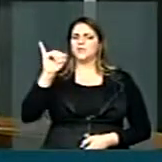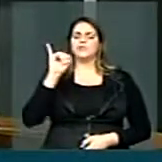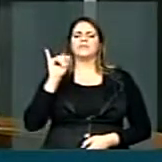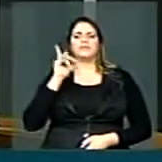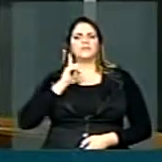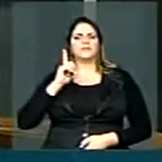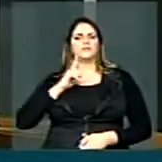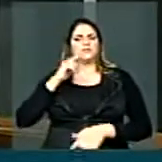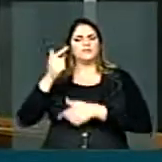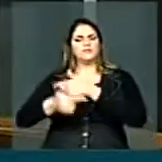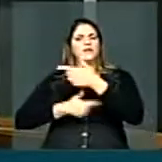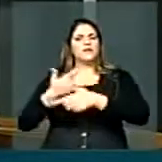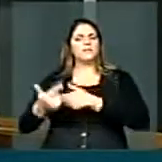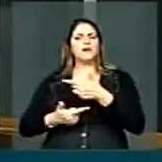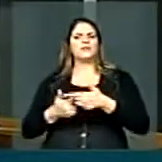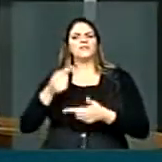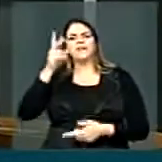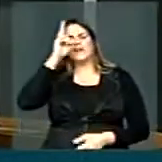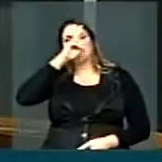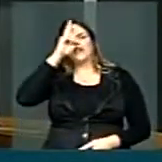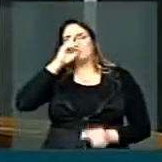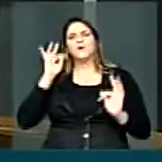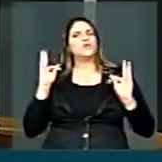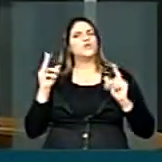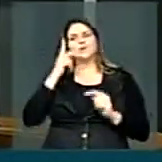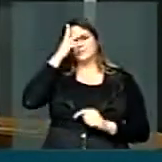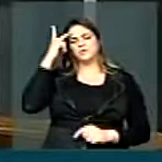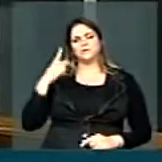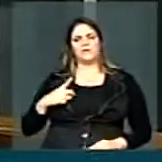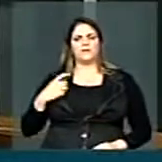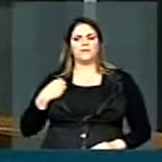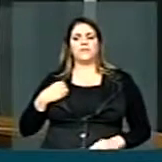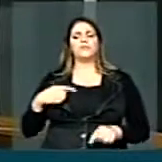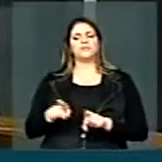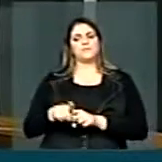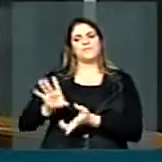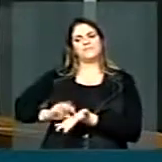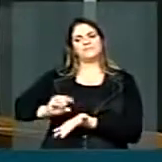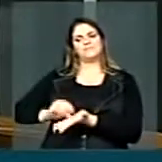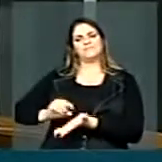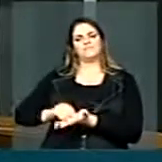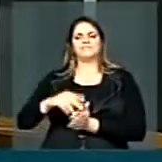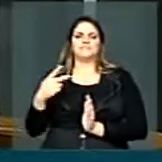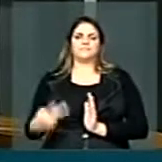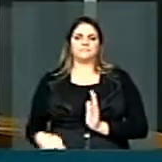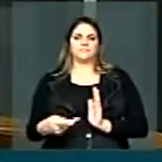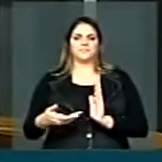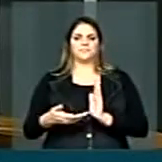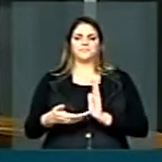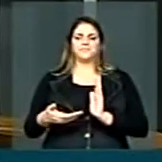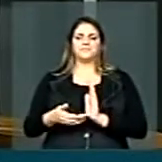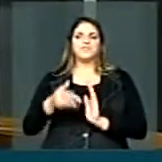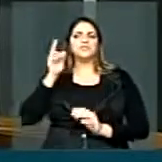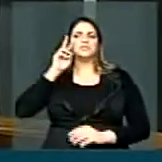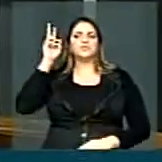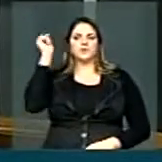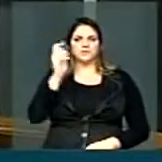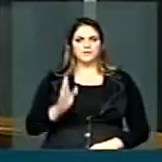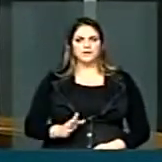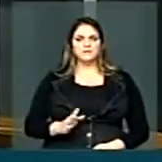na memória perene de seus partidários e nos anais imperecedouros da história do